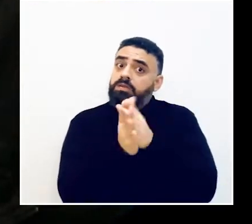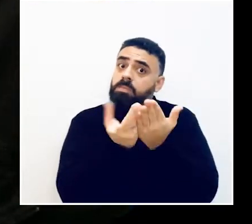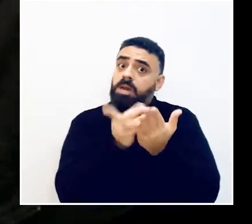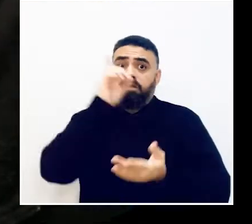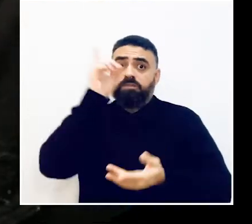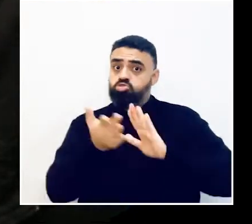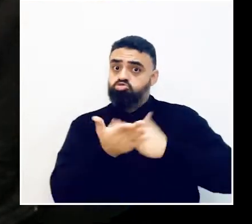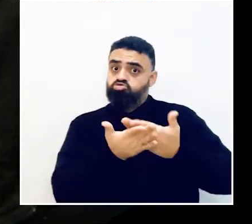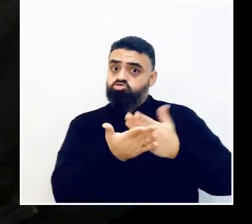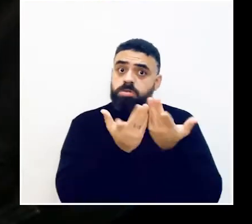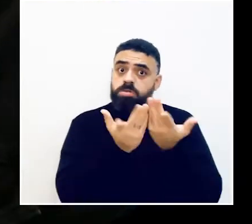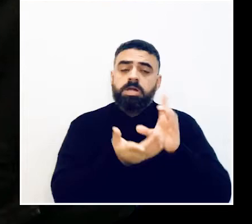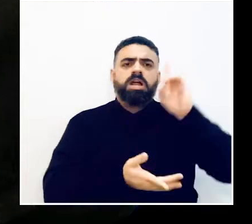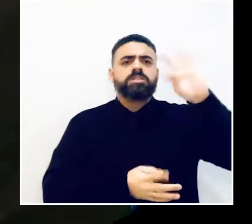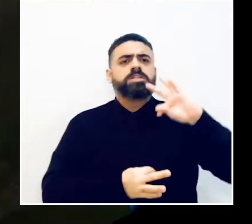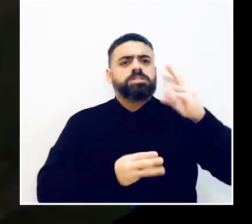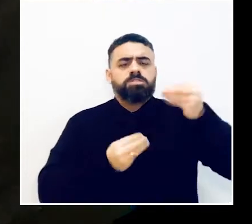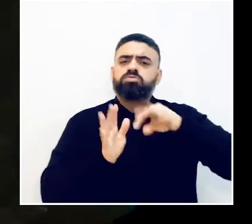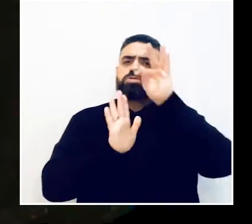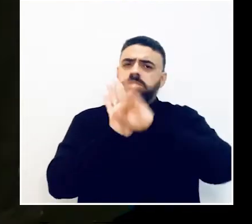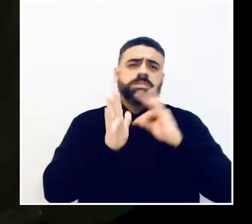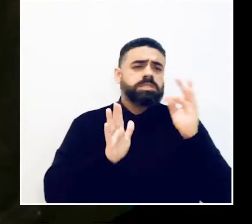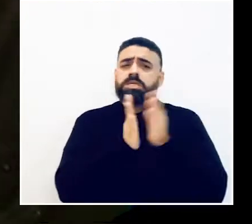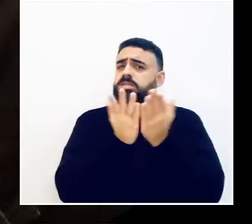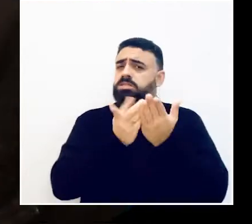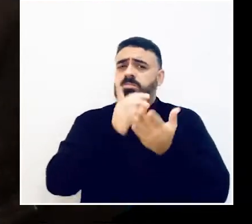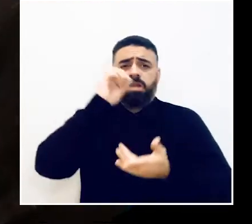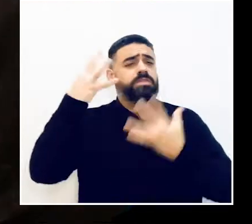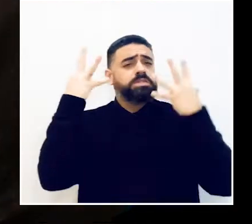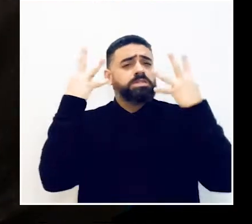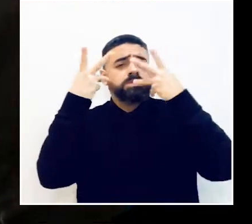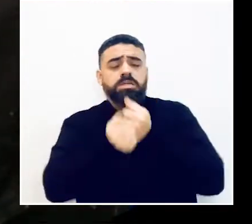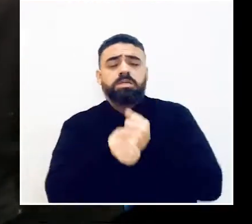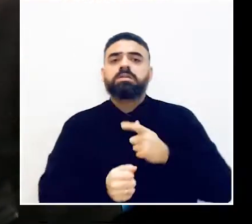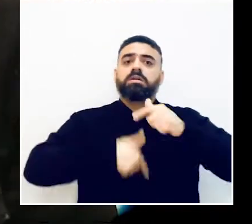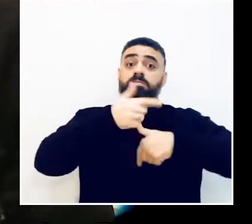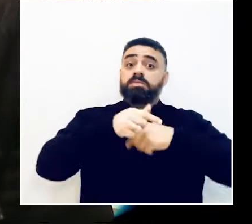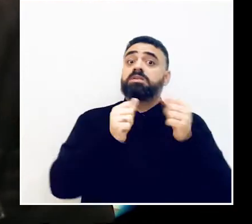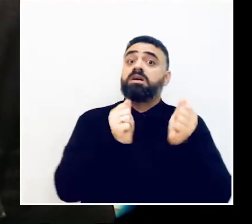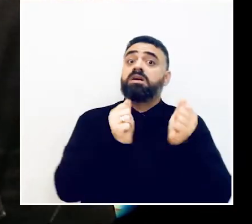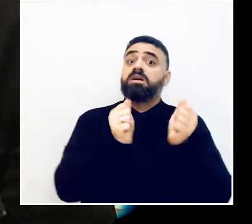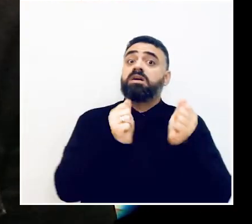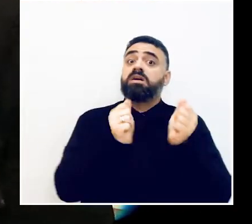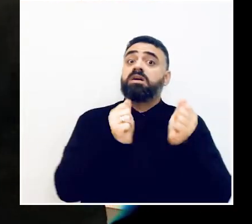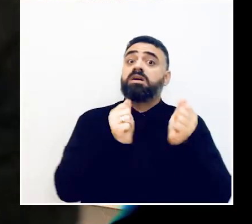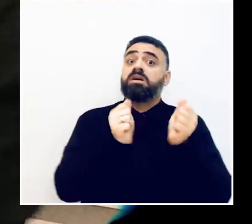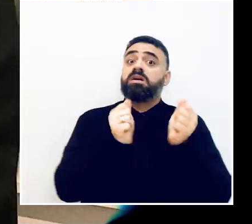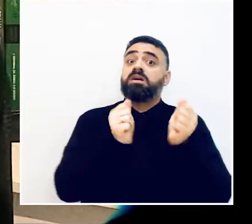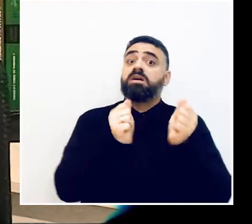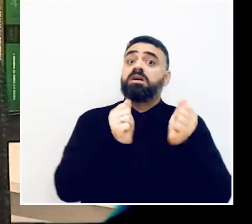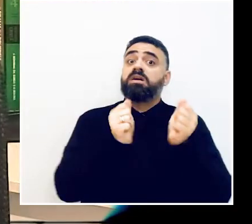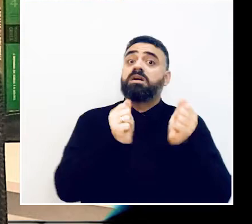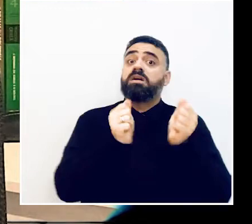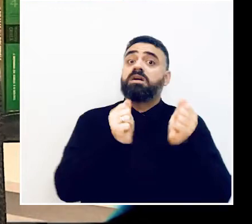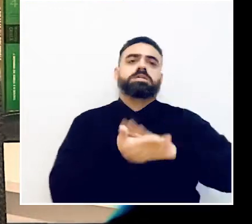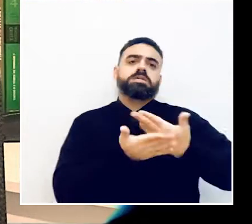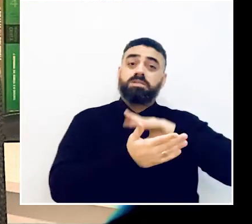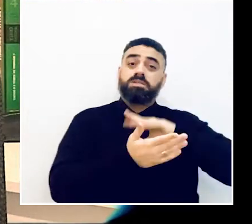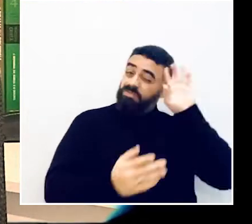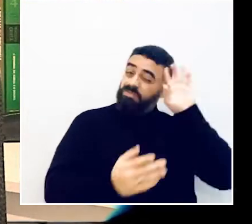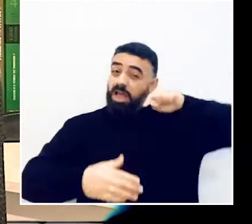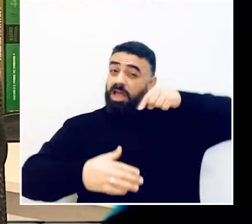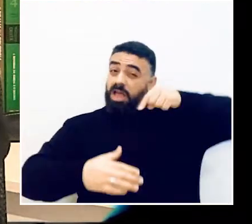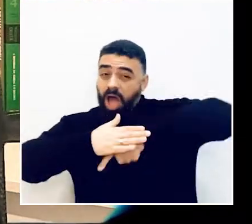que deem vazão à beleza das escrituras, à beleza que o texto bíblico tem. Então cresça nessa